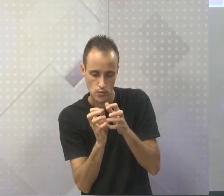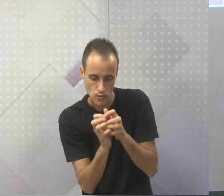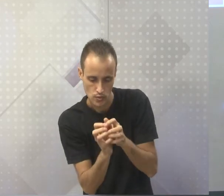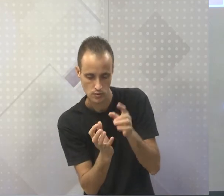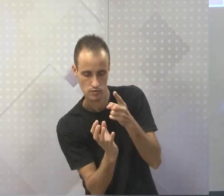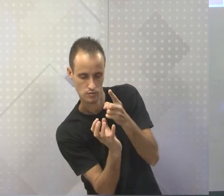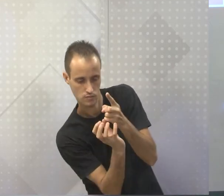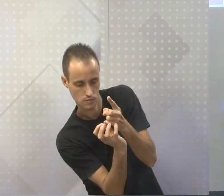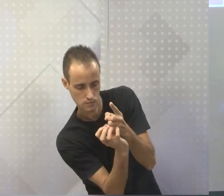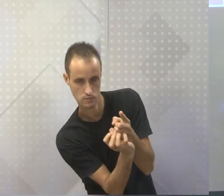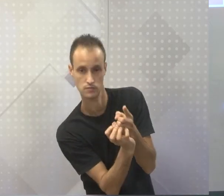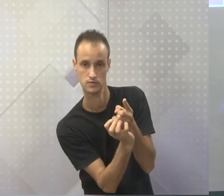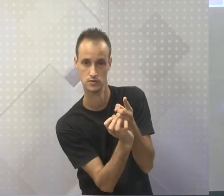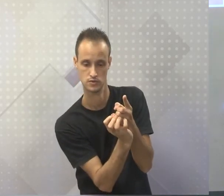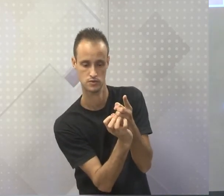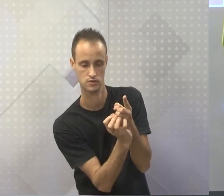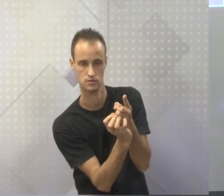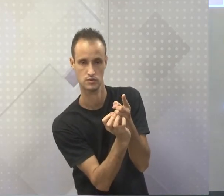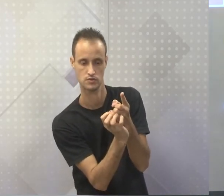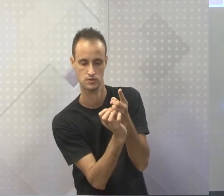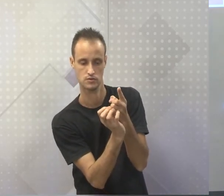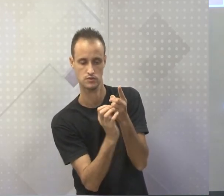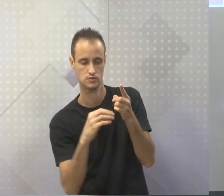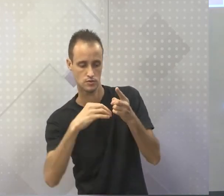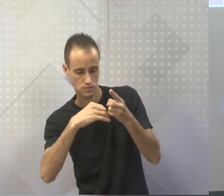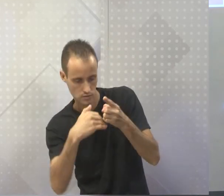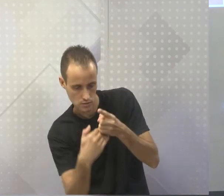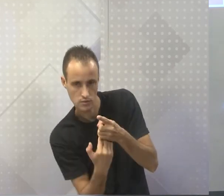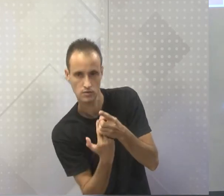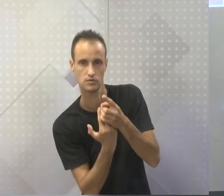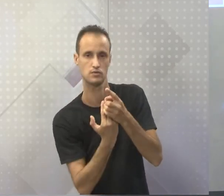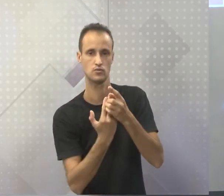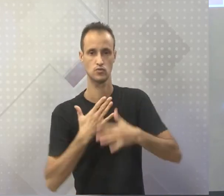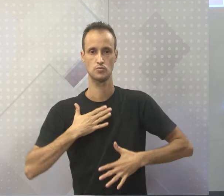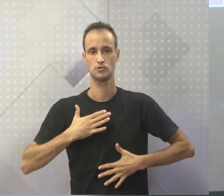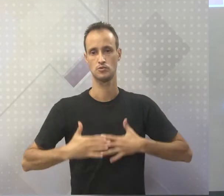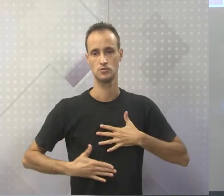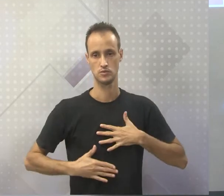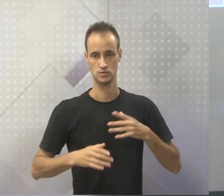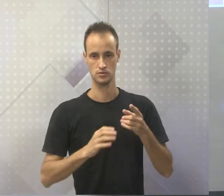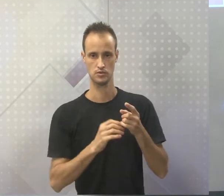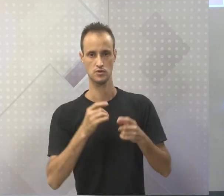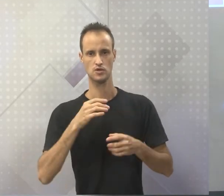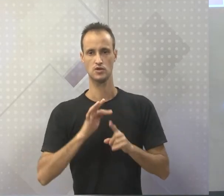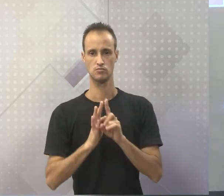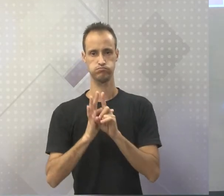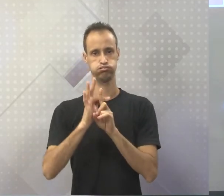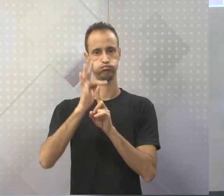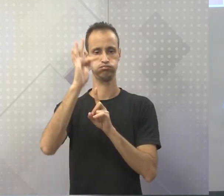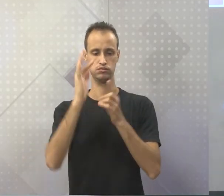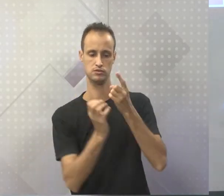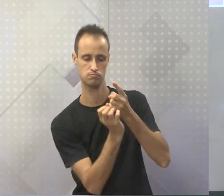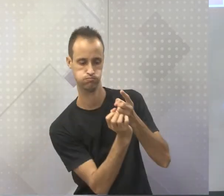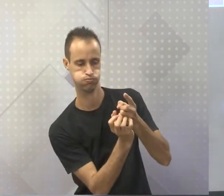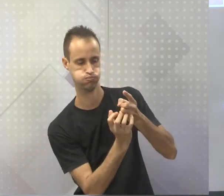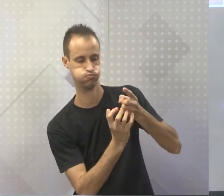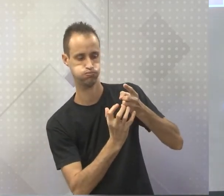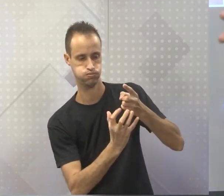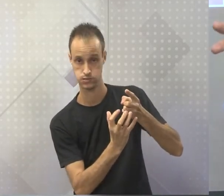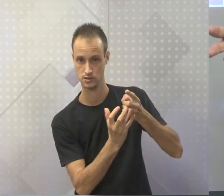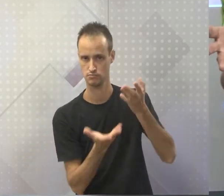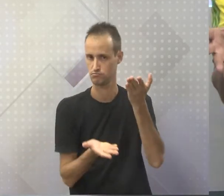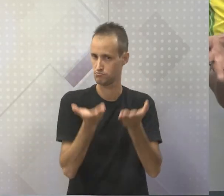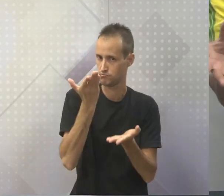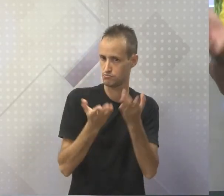bolsinha, digamos, retrai, coloca o testículo para dentro do corpo. Né? Quando está quente, dilata, para a temperatura